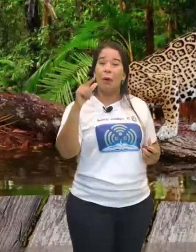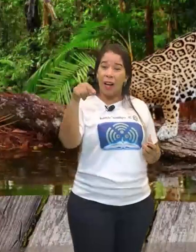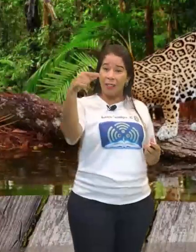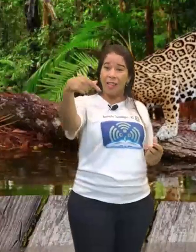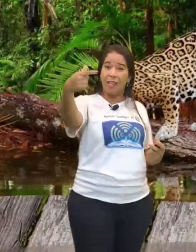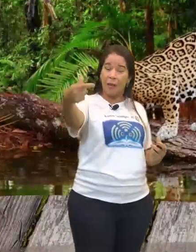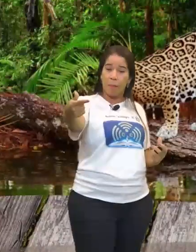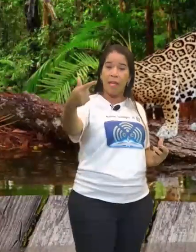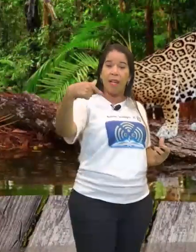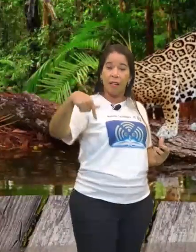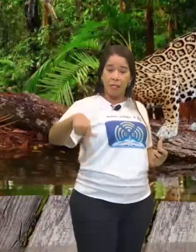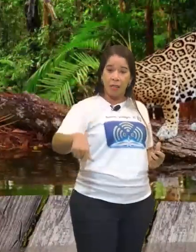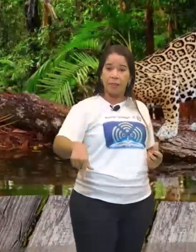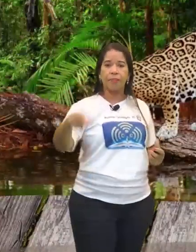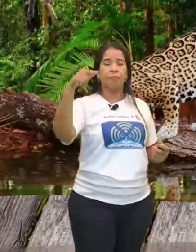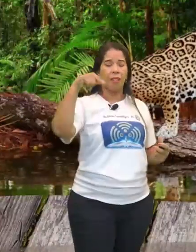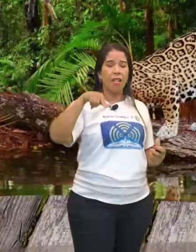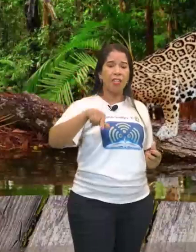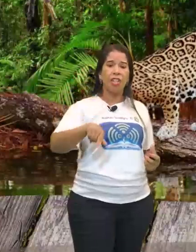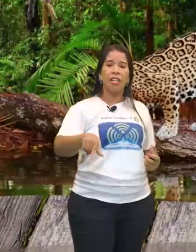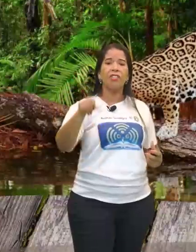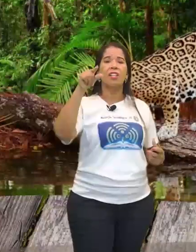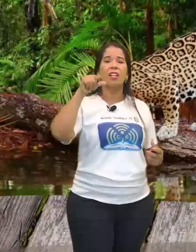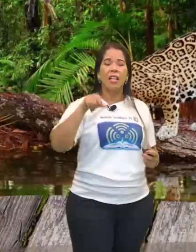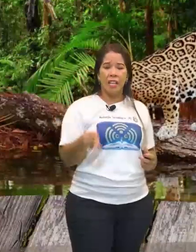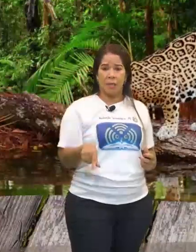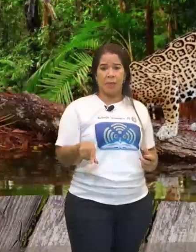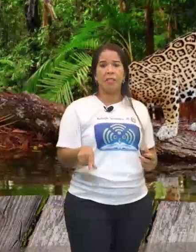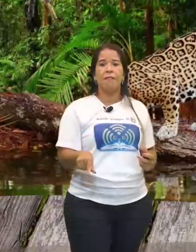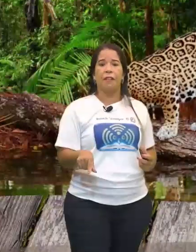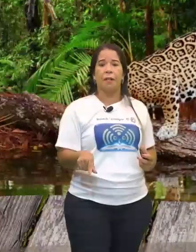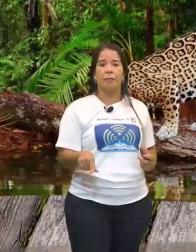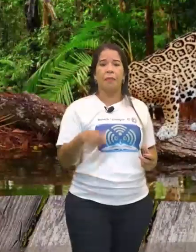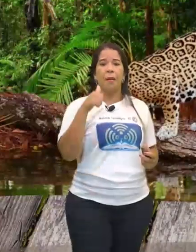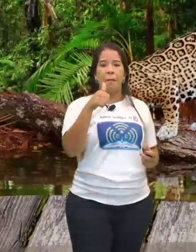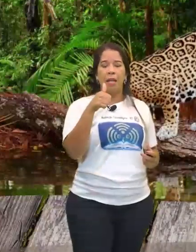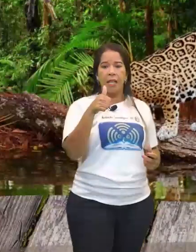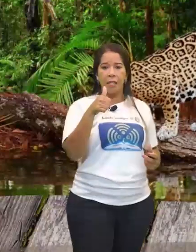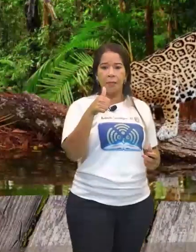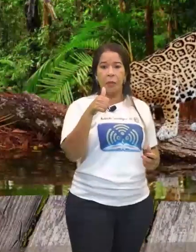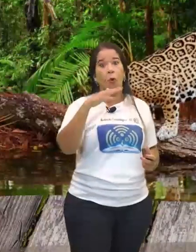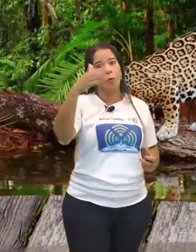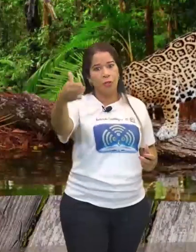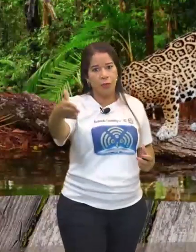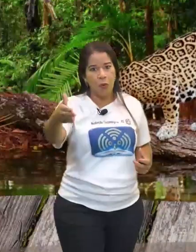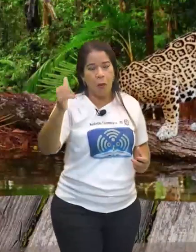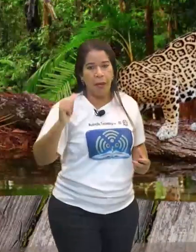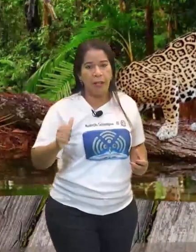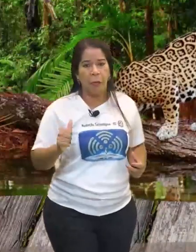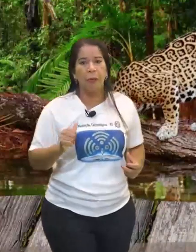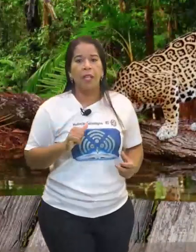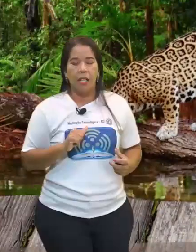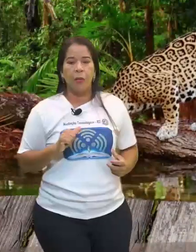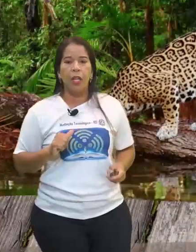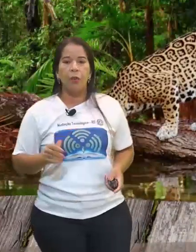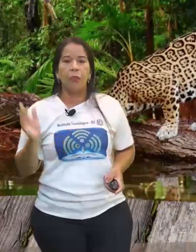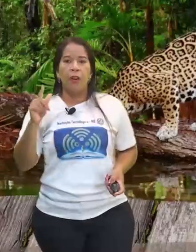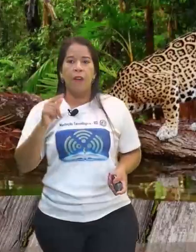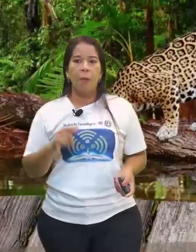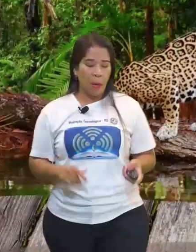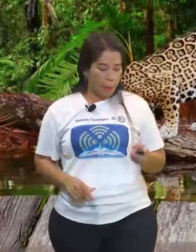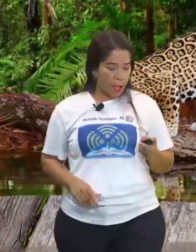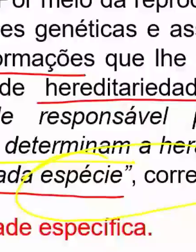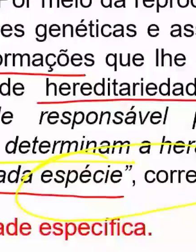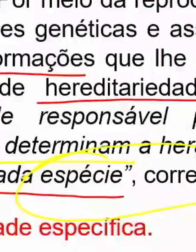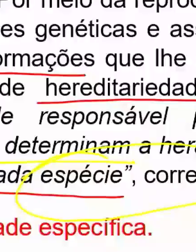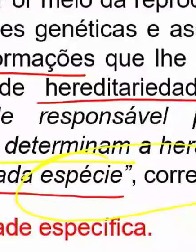identificada por causa da minha herança genética específica. Beleza? Ou individual, perdão. Tranquilo?